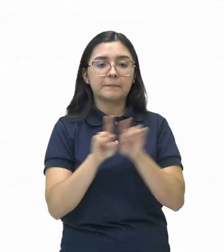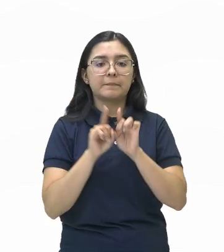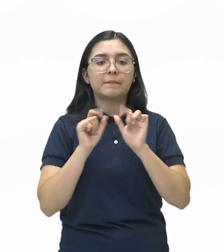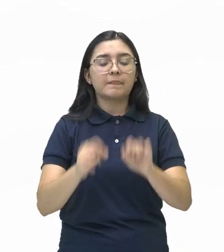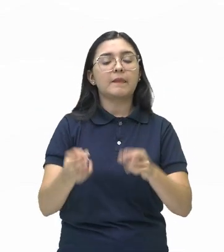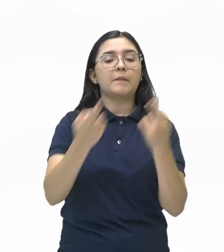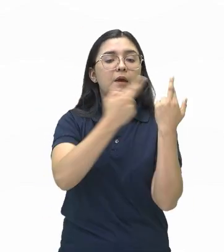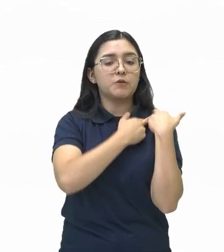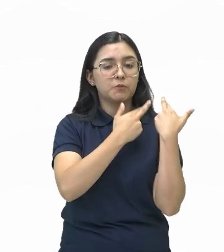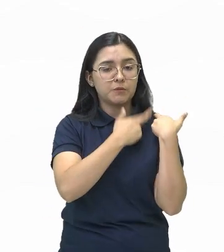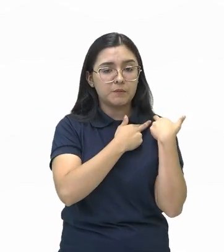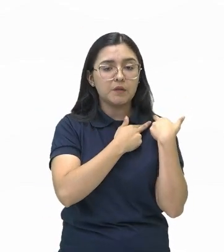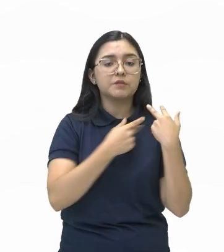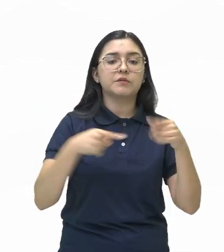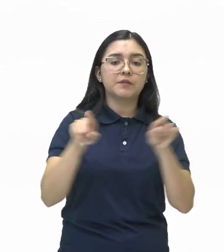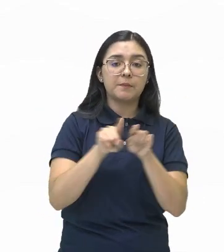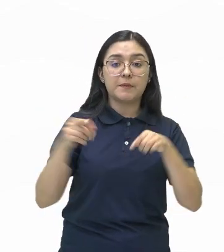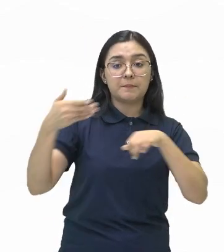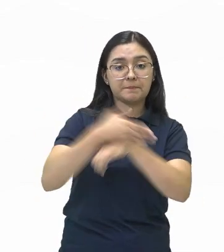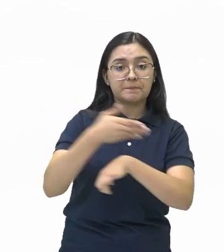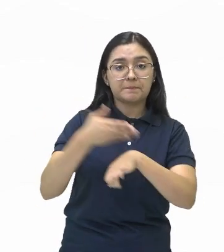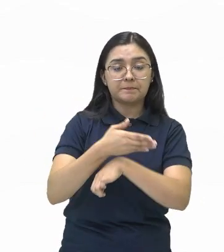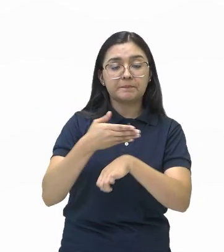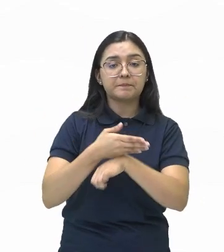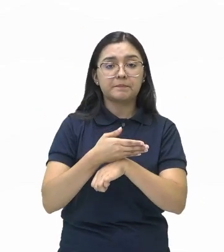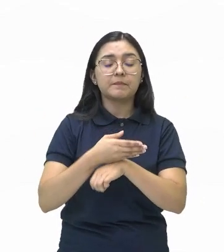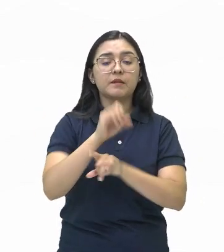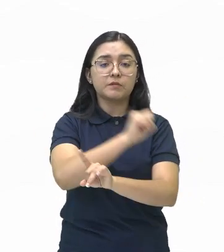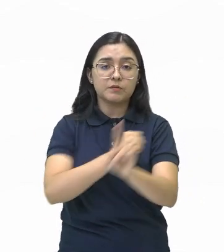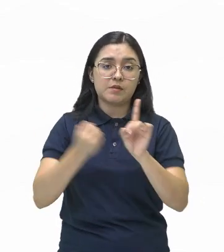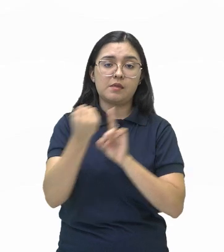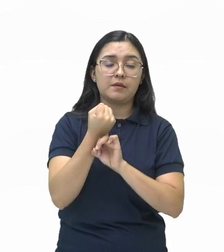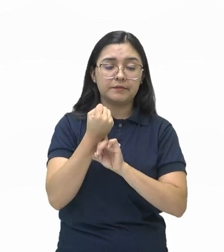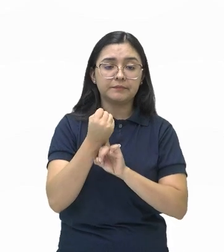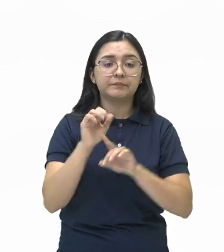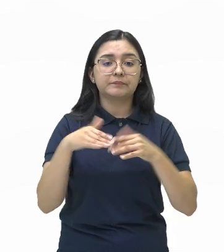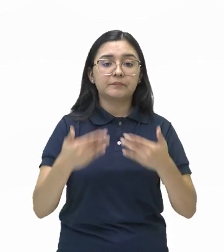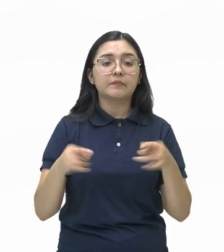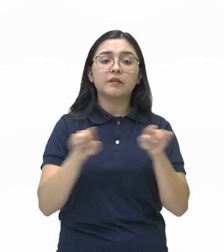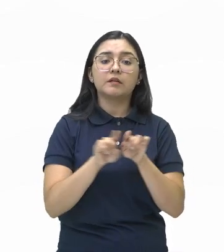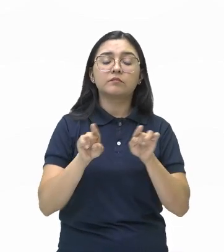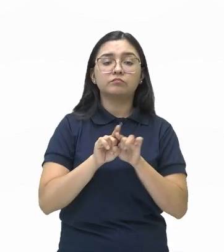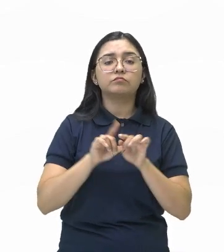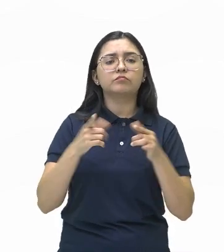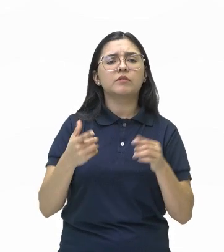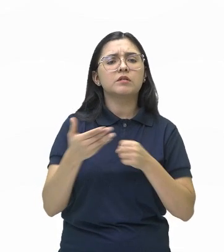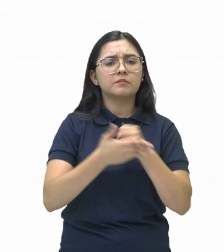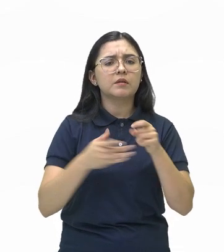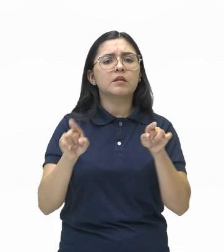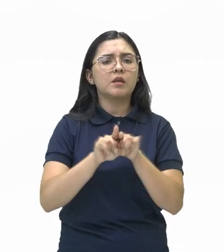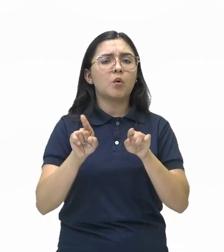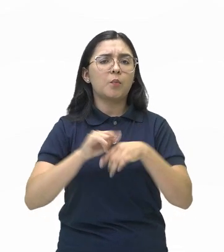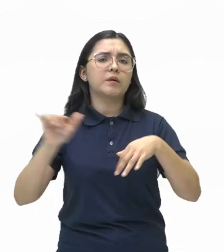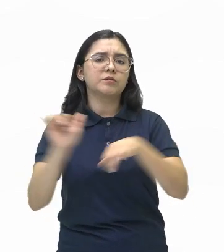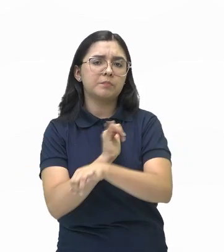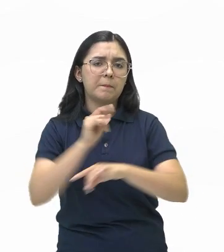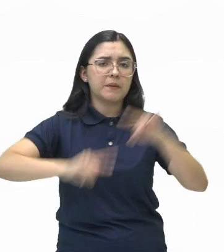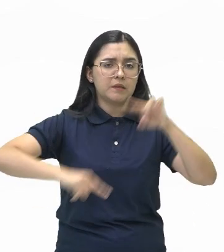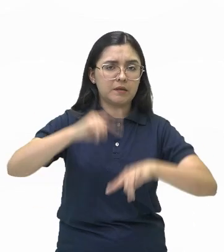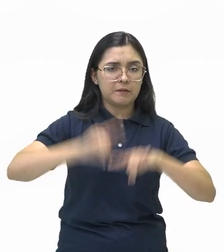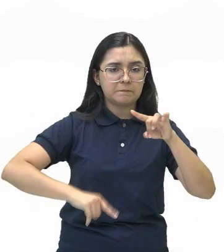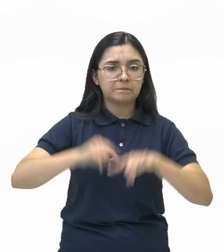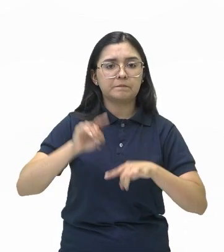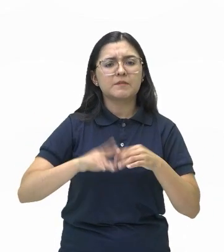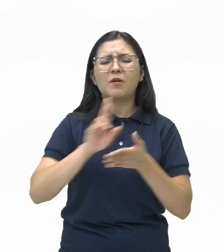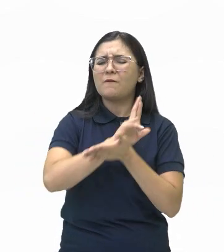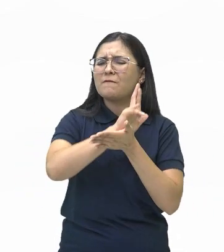da responsabilidade e participação da sociedade. Junto com esses princípios, ela traz alguns instrumentos, ou seja,